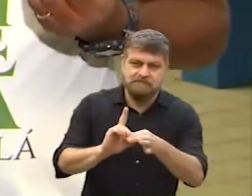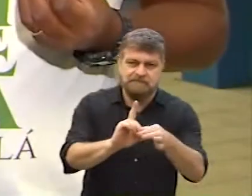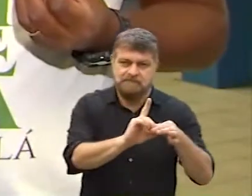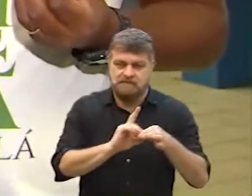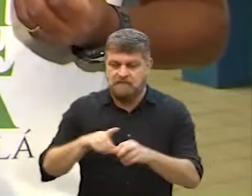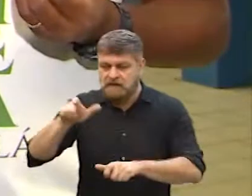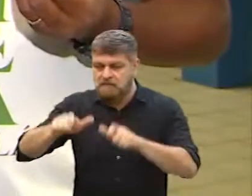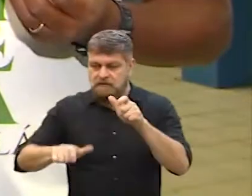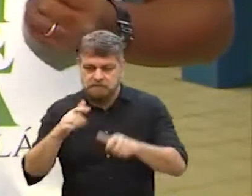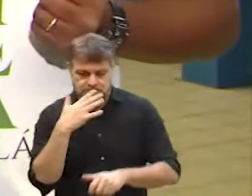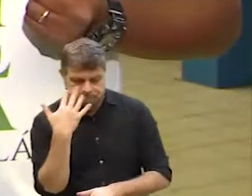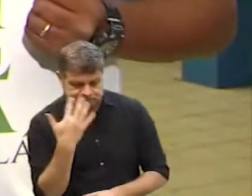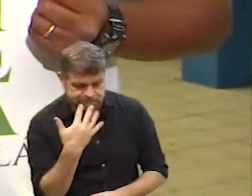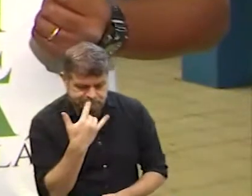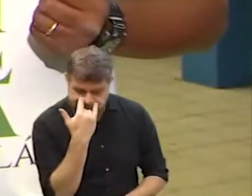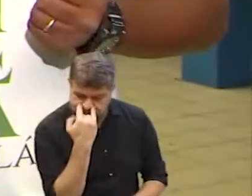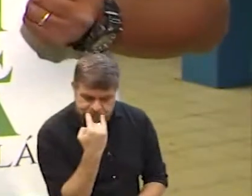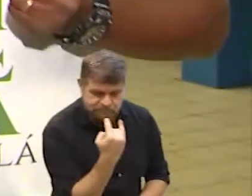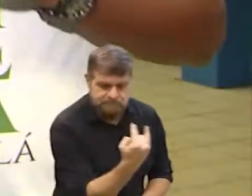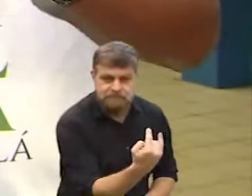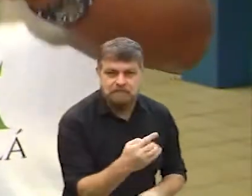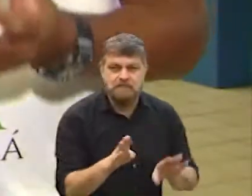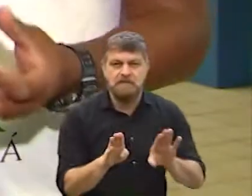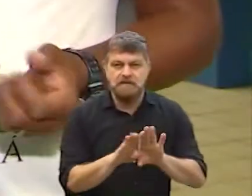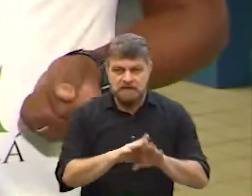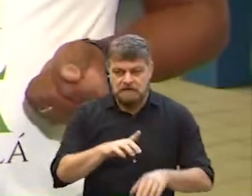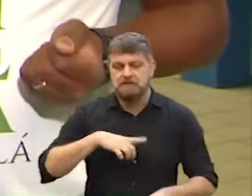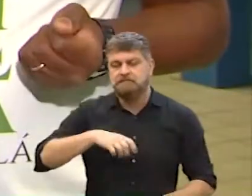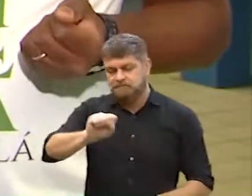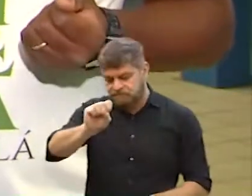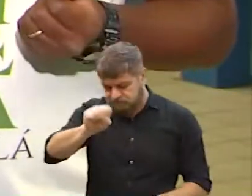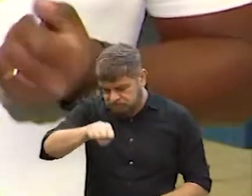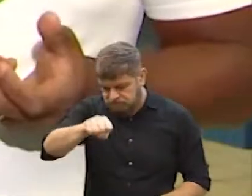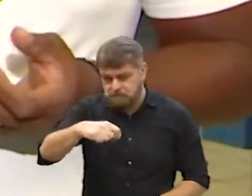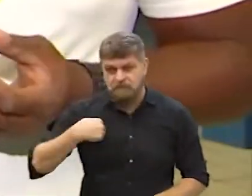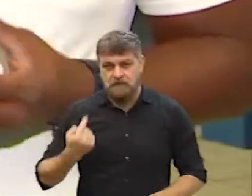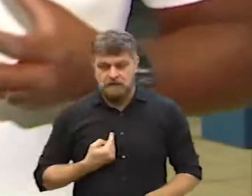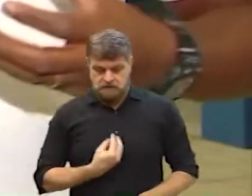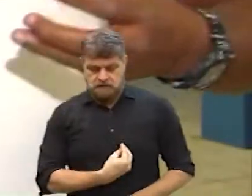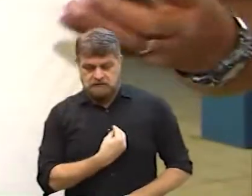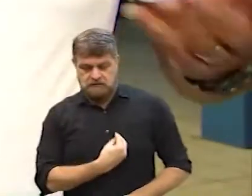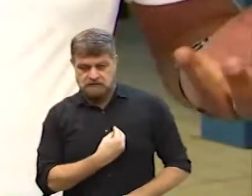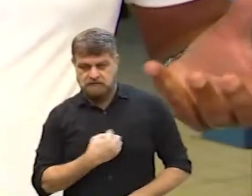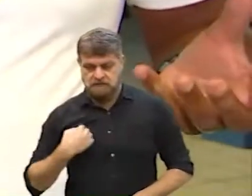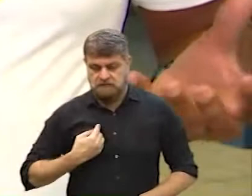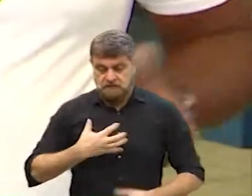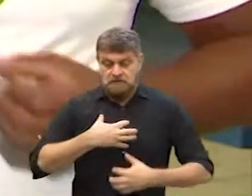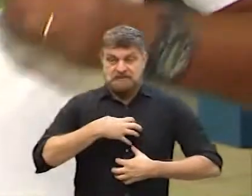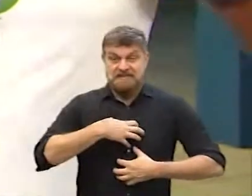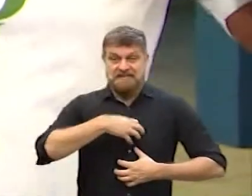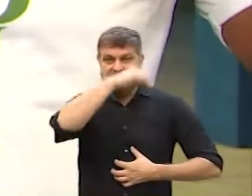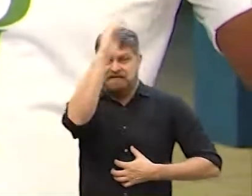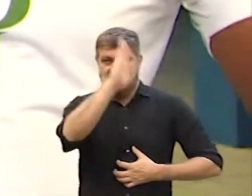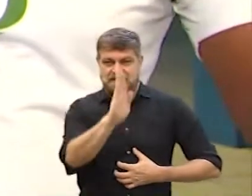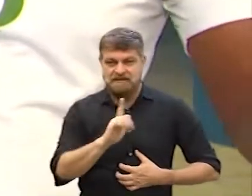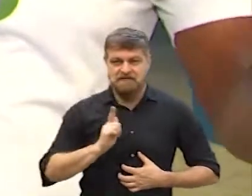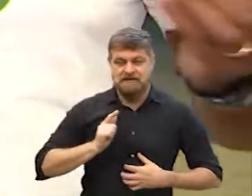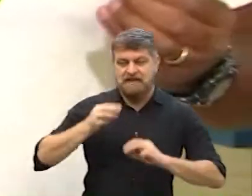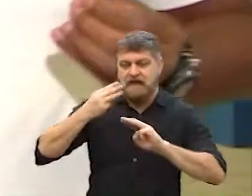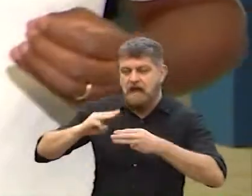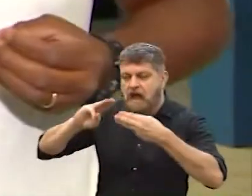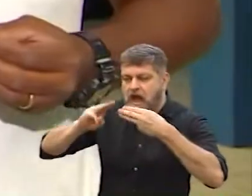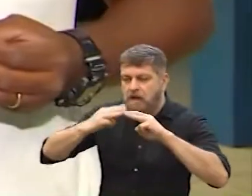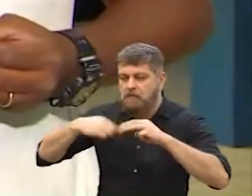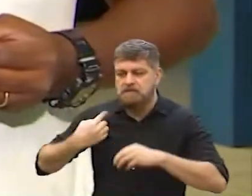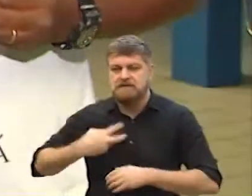atrair pessoas. A capoeira, ela faz com que a gente viva a nossa brasilidade através da musicalidade,